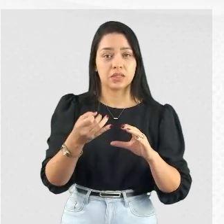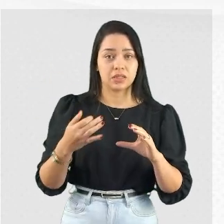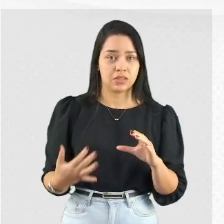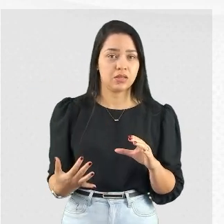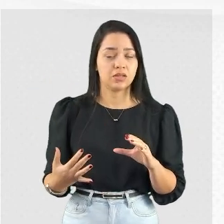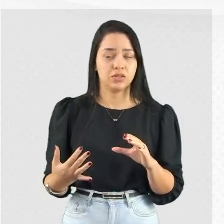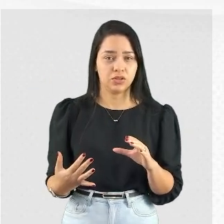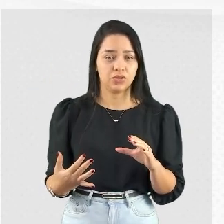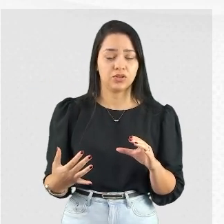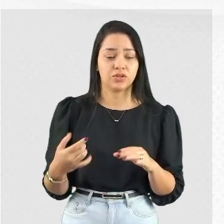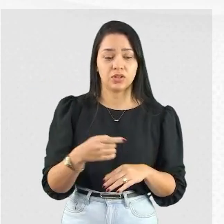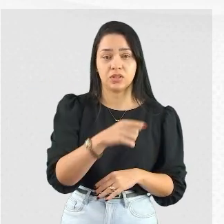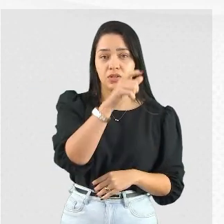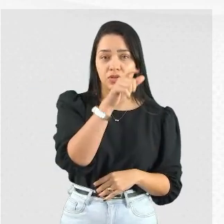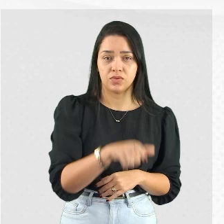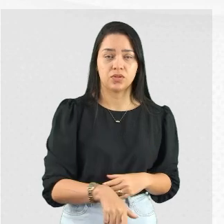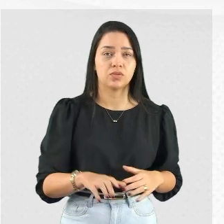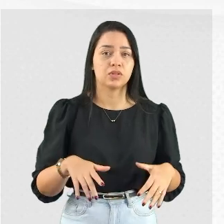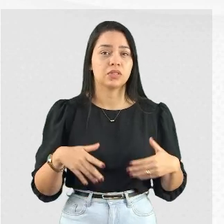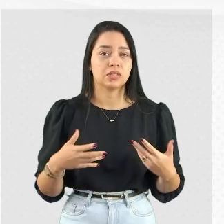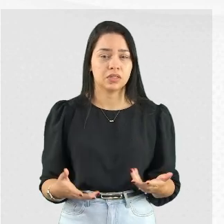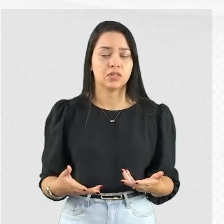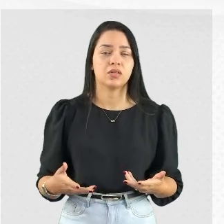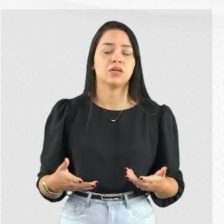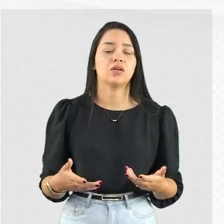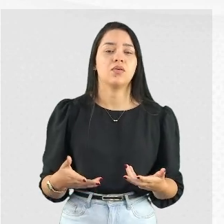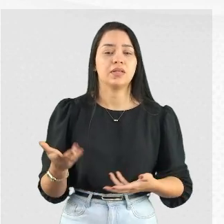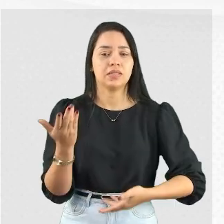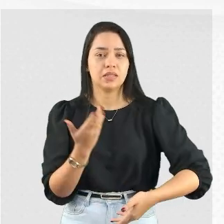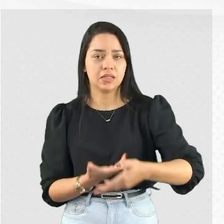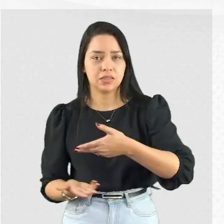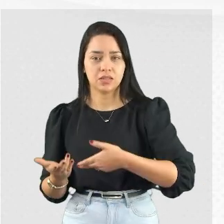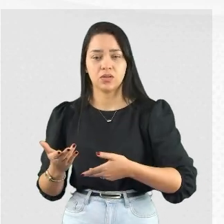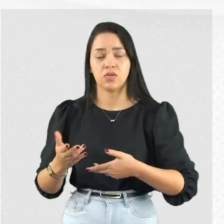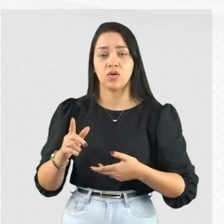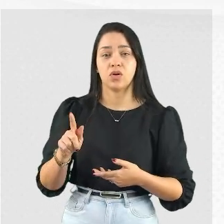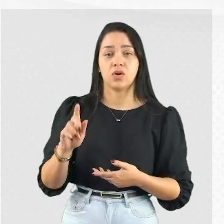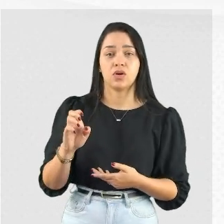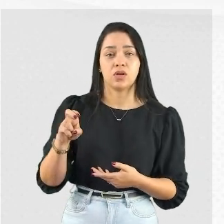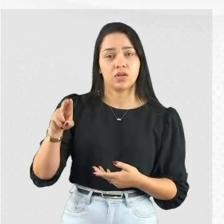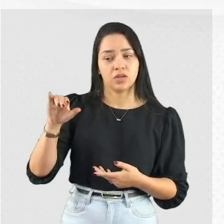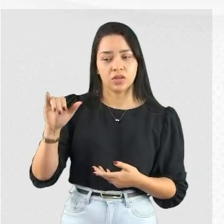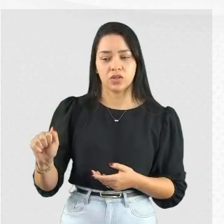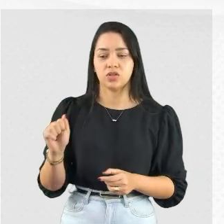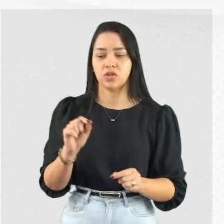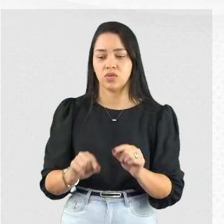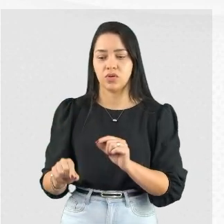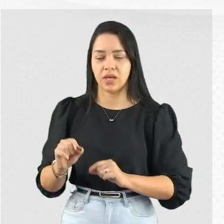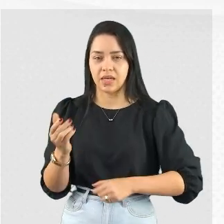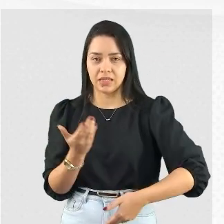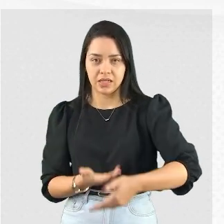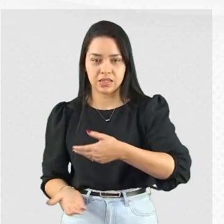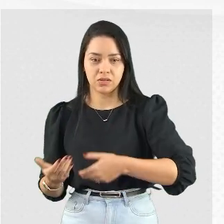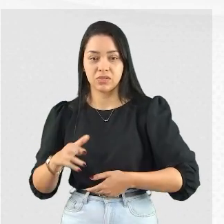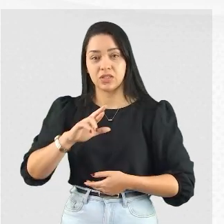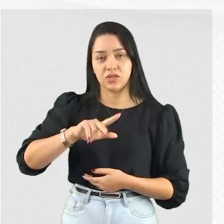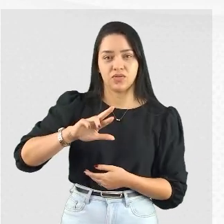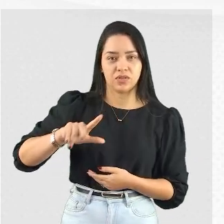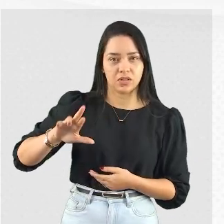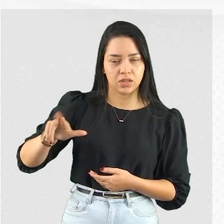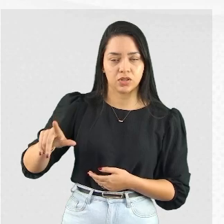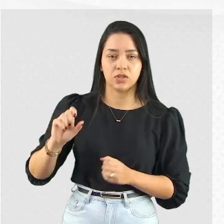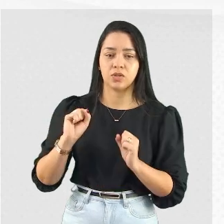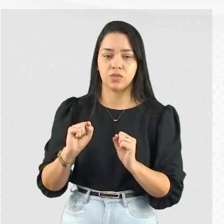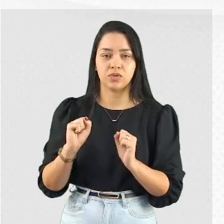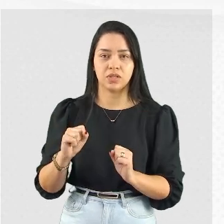características desse indivíduo, né? Então, os genes, né? Essa interação gênica nada mais é do que a interação desses diferentes genes para